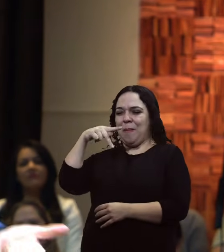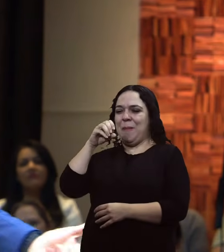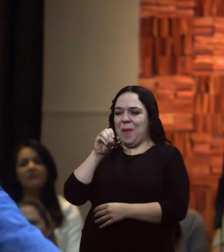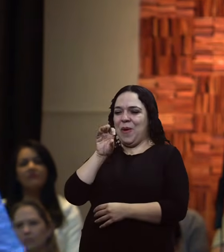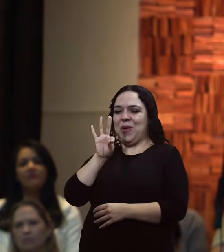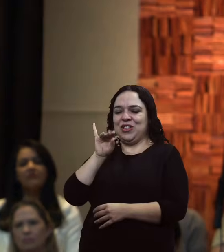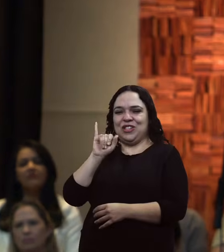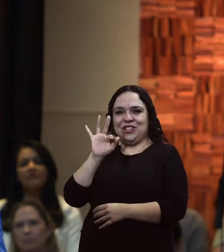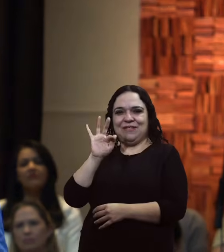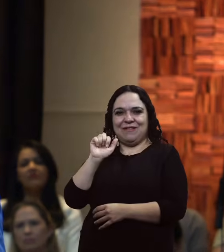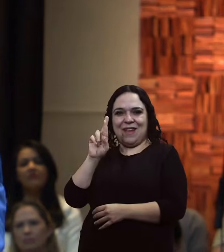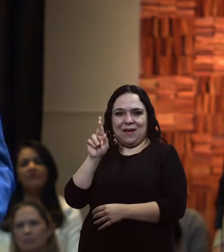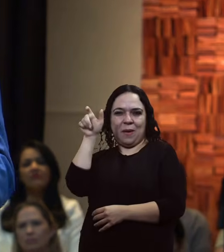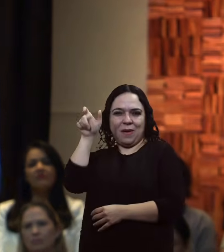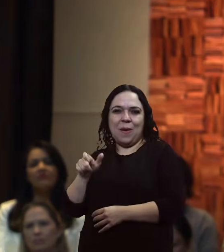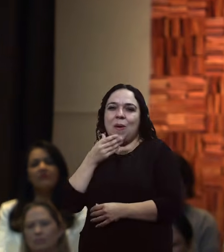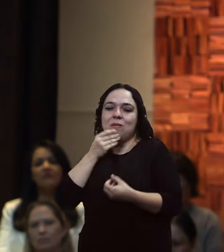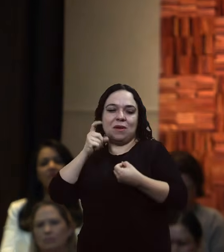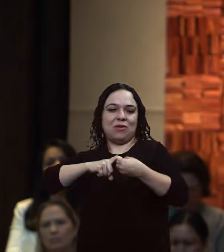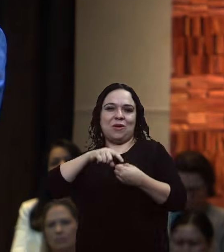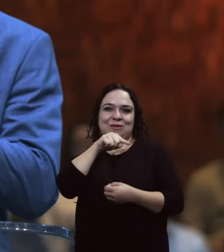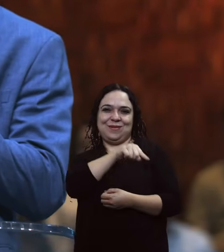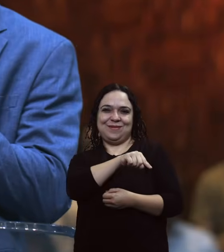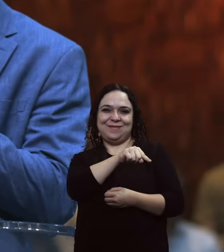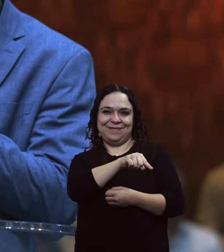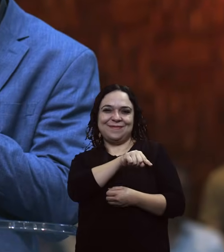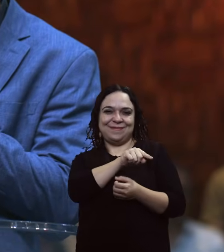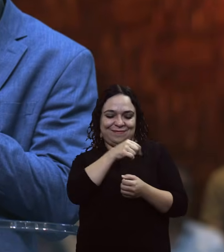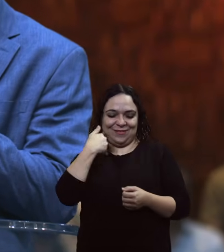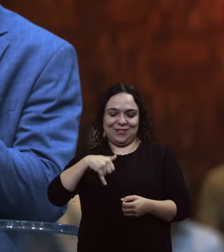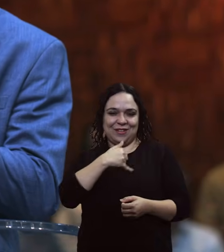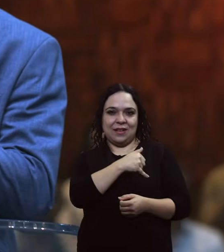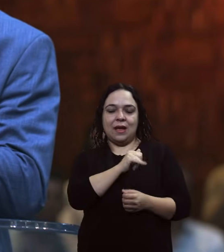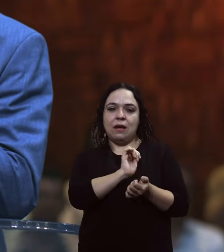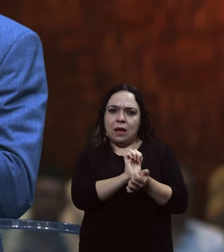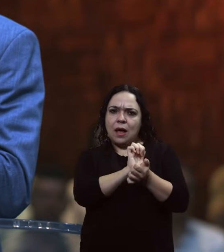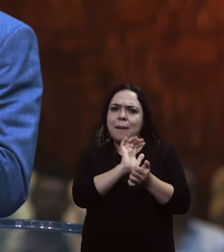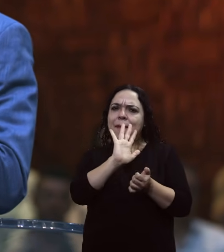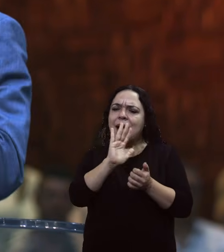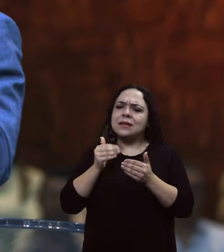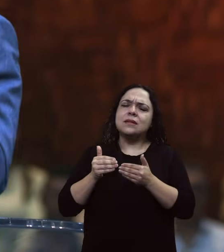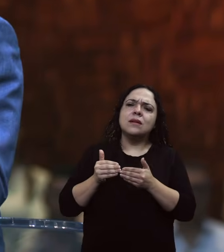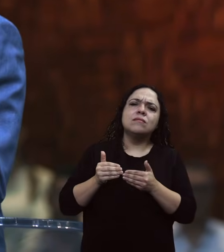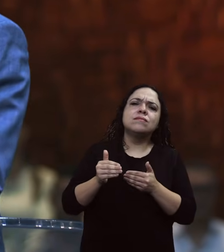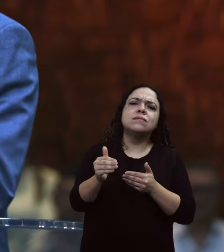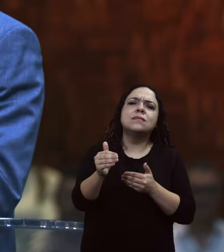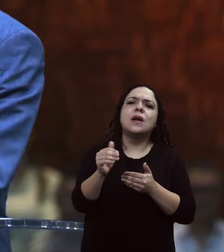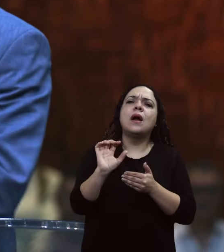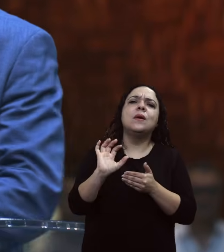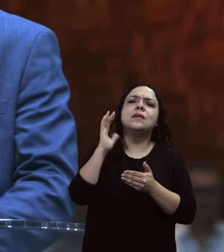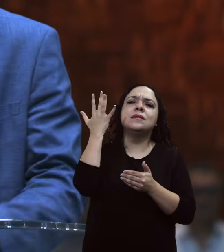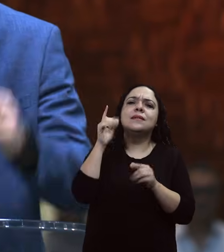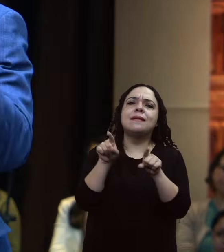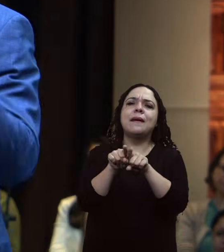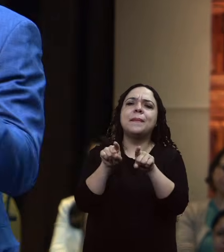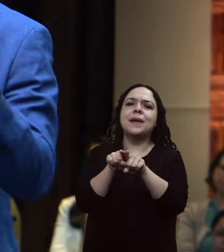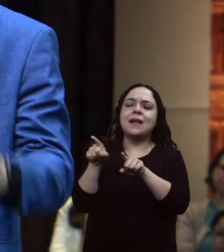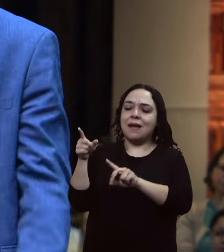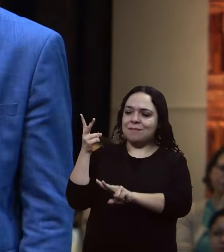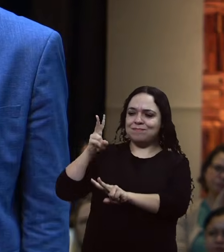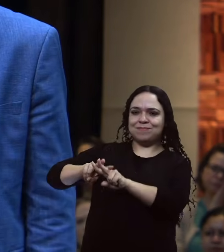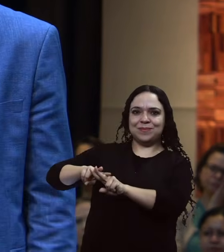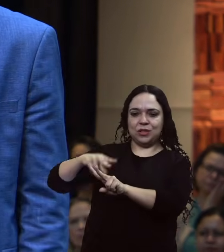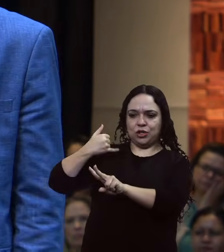desta bênção. O carcereiro, a Bíblia vai falar que José é preso injustamente, e o carcereiro fala que José